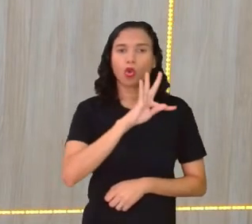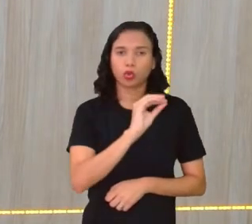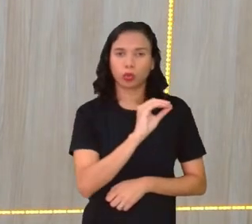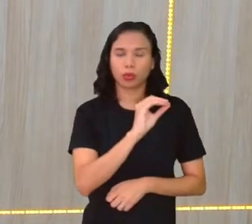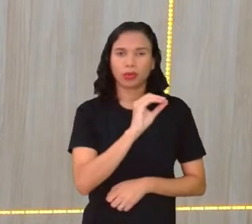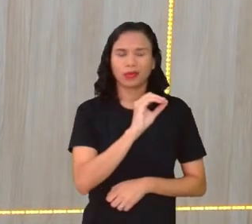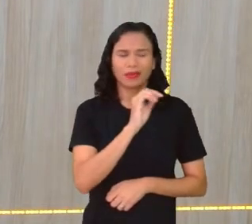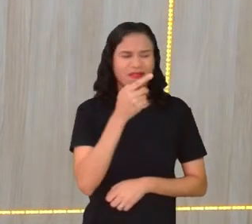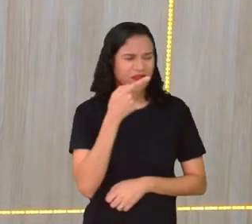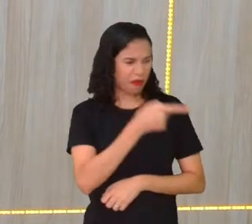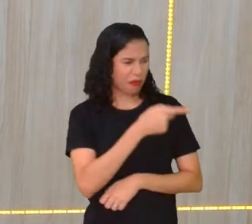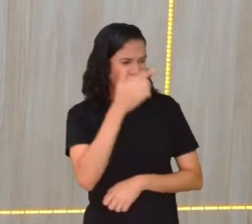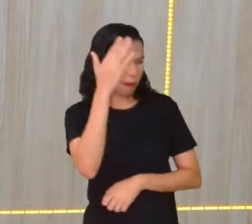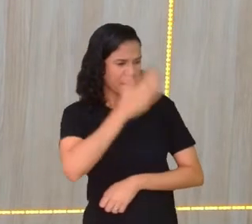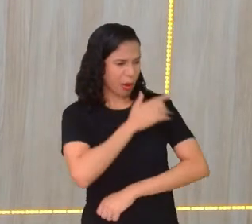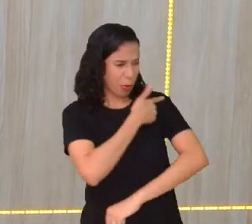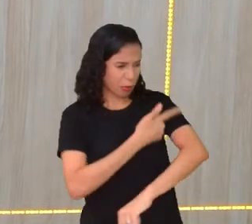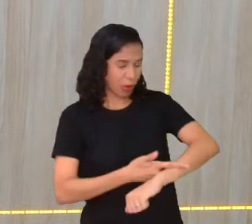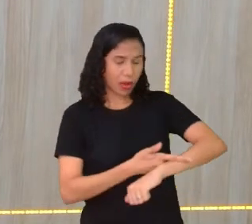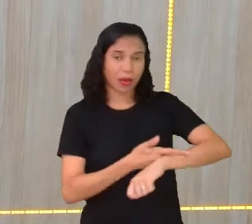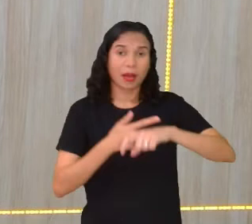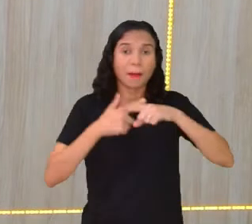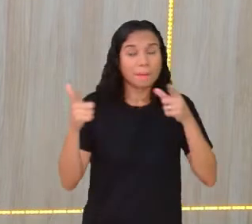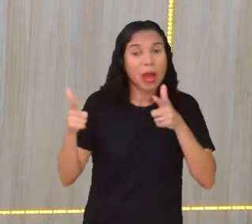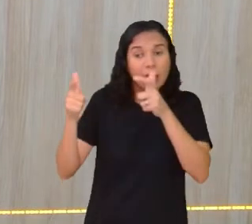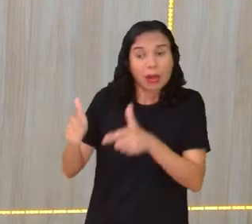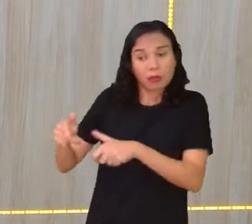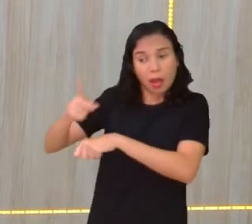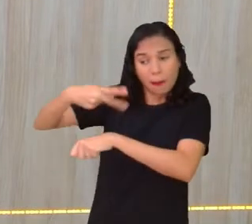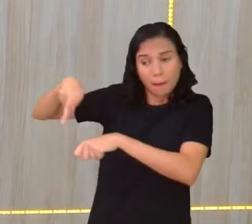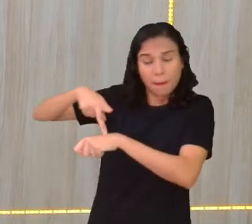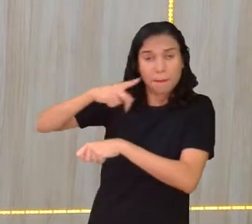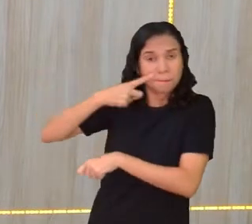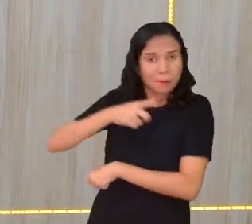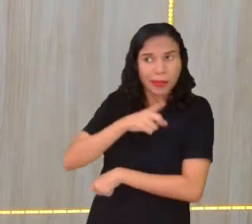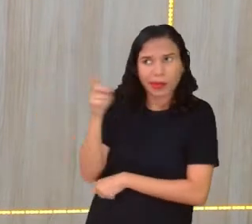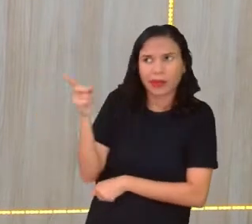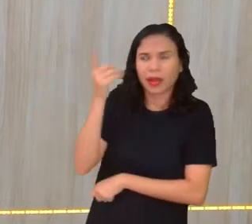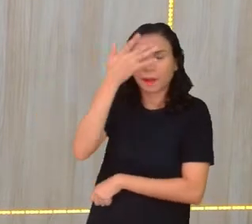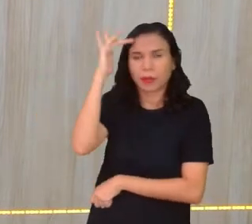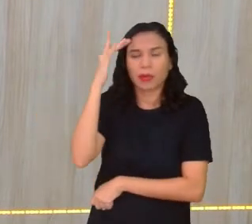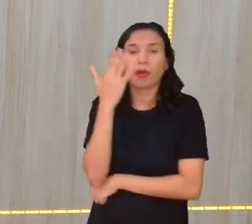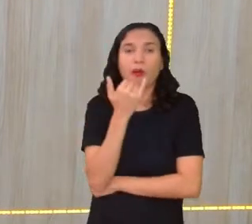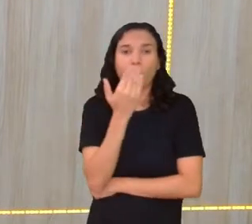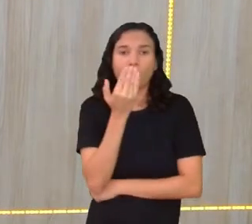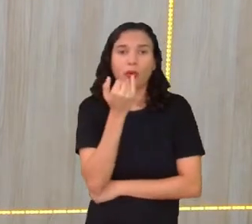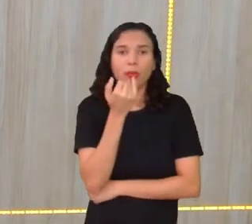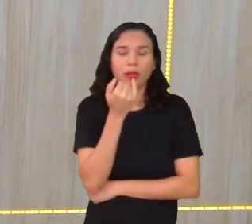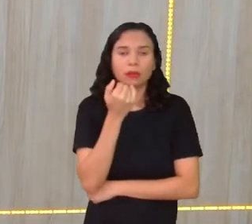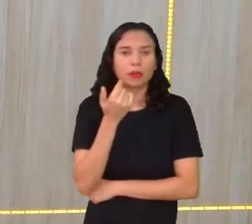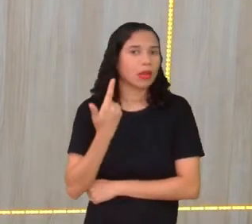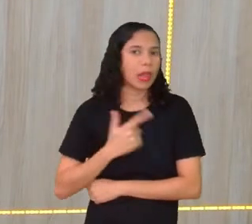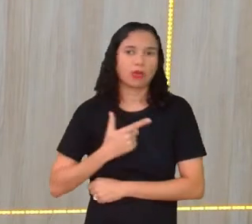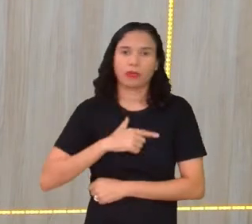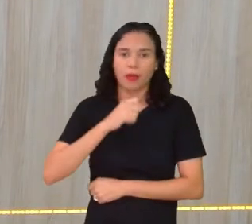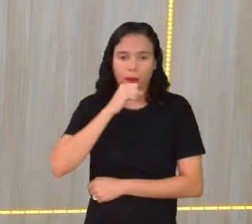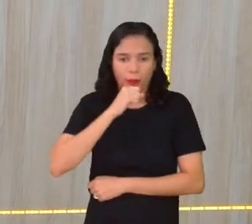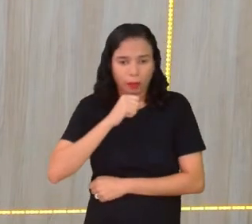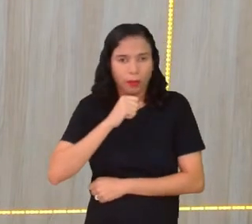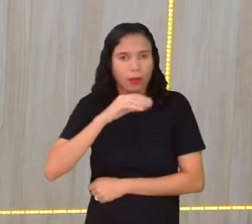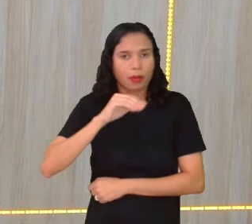mal educada. Mas existem locais no mundo onde, se a pessoa, ela depois de se alimentar, ela não dá um arroto,